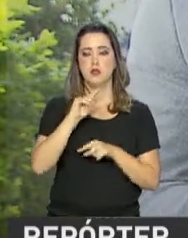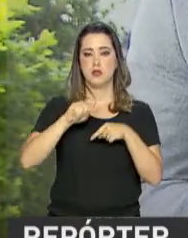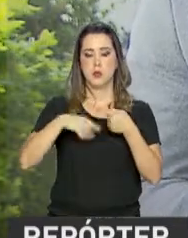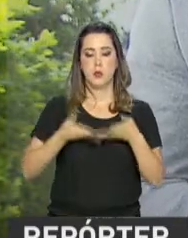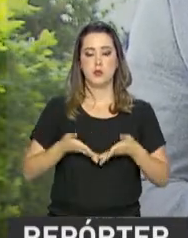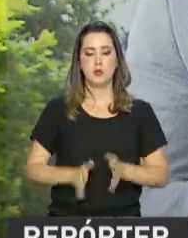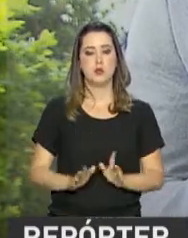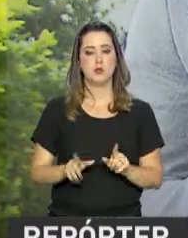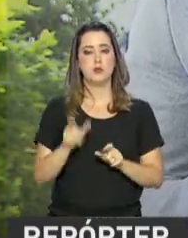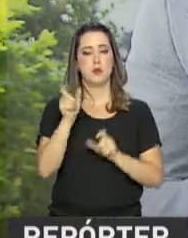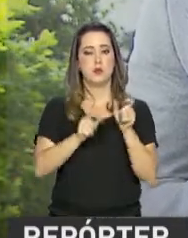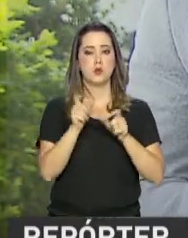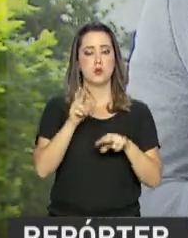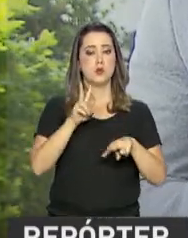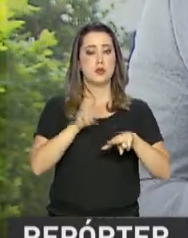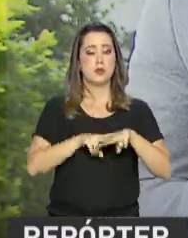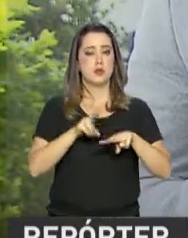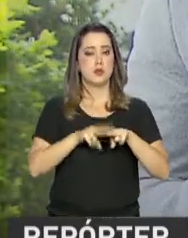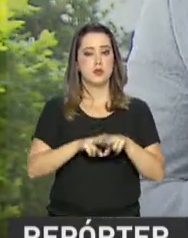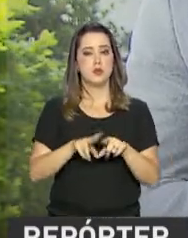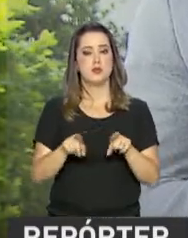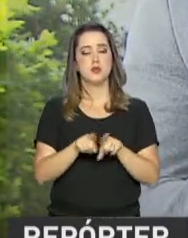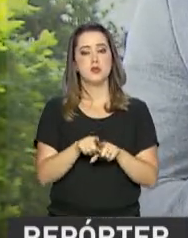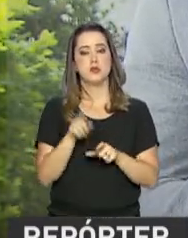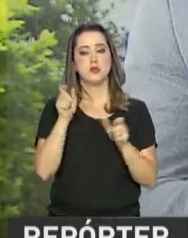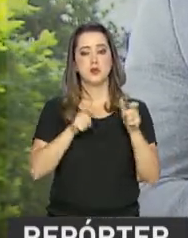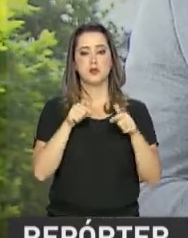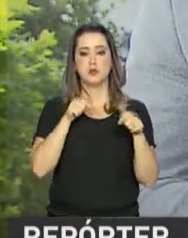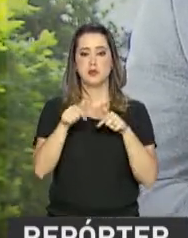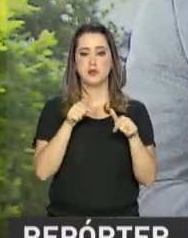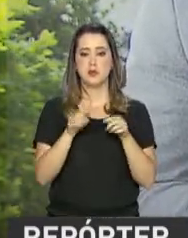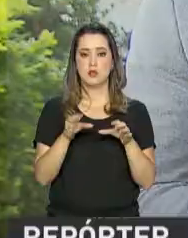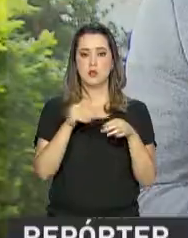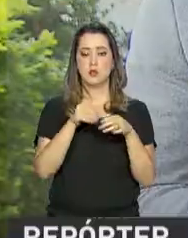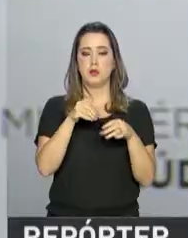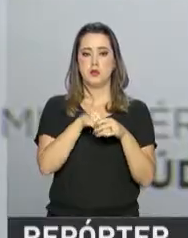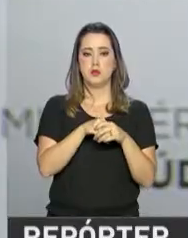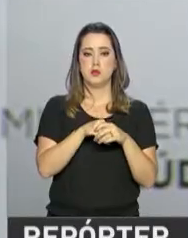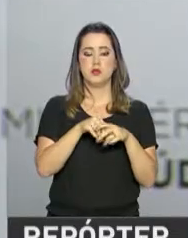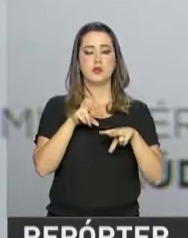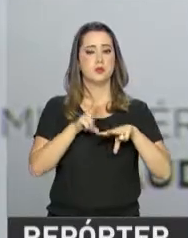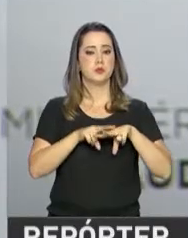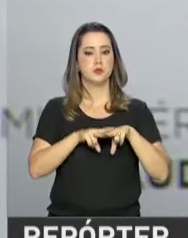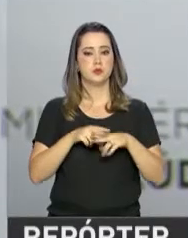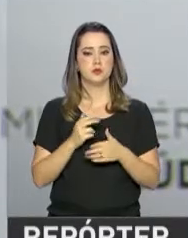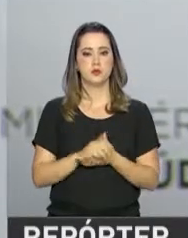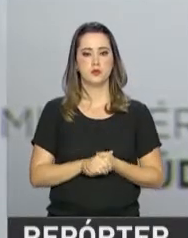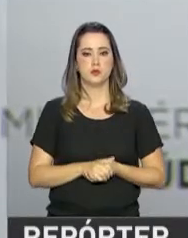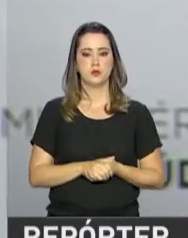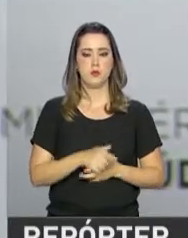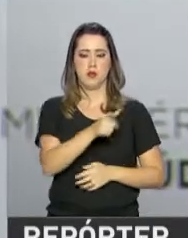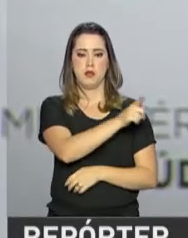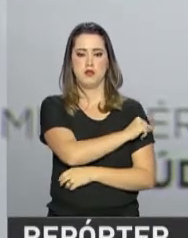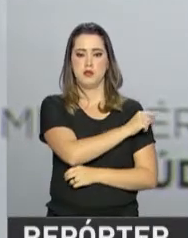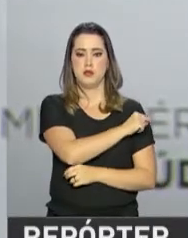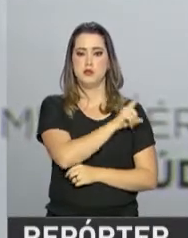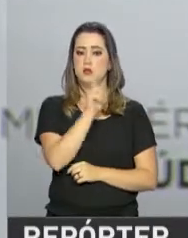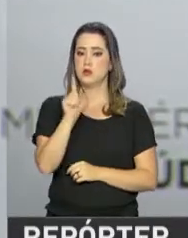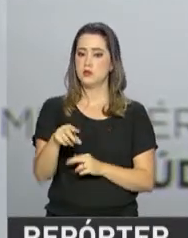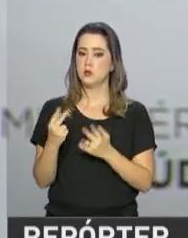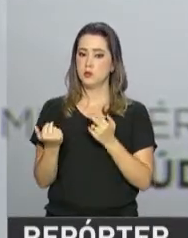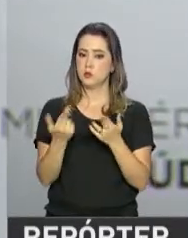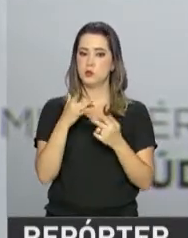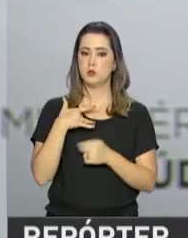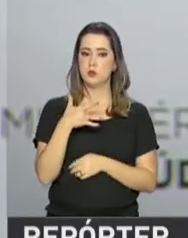pato pessoas privadas de liberdade e funcionários do sistema prisional a vacinação como a saúde de uma maneira